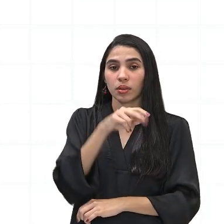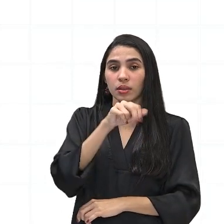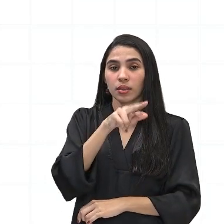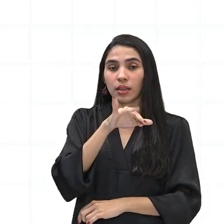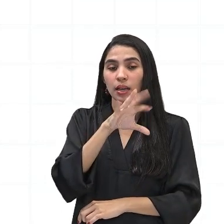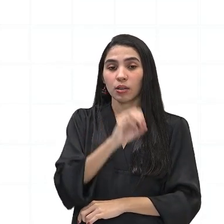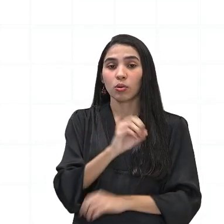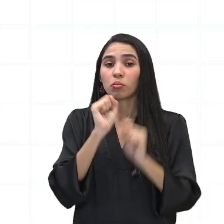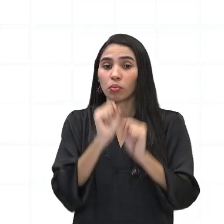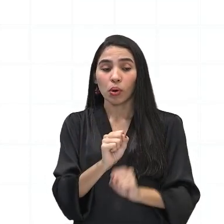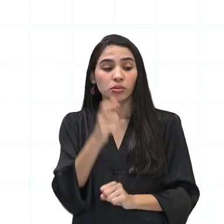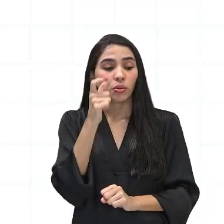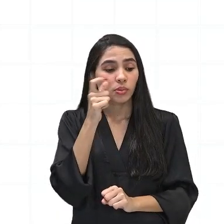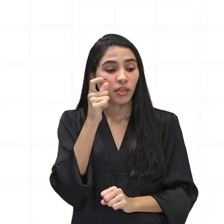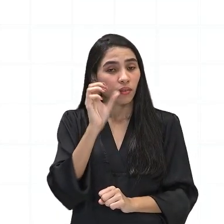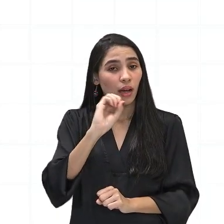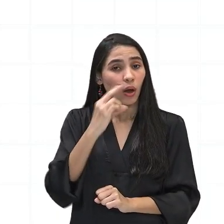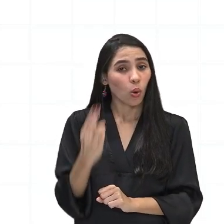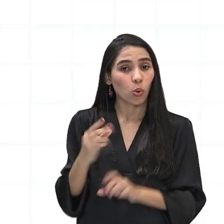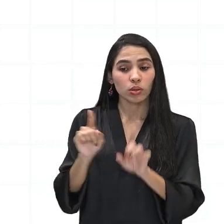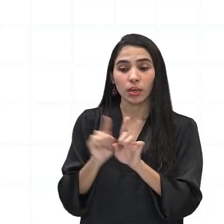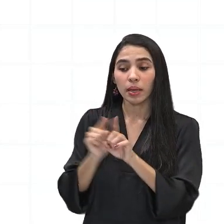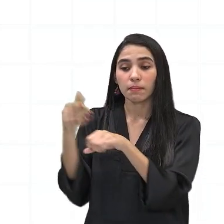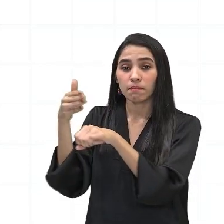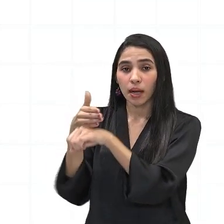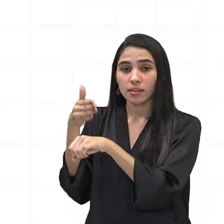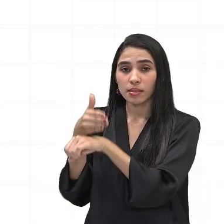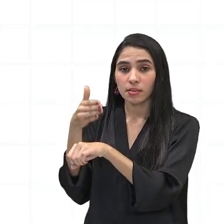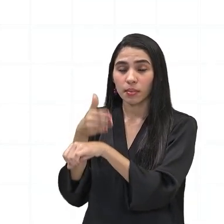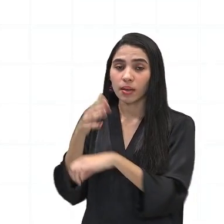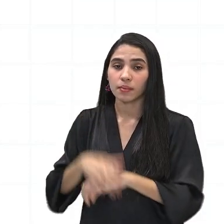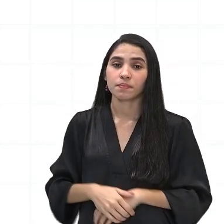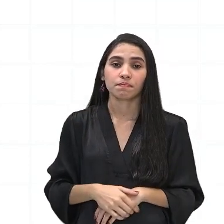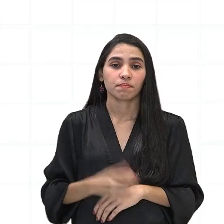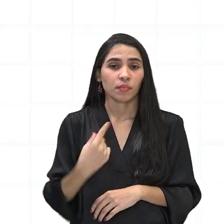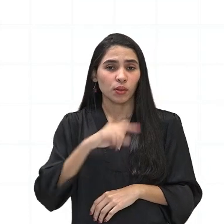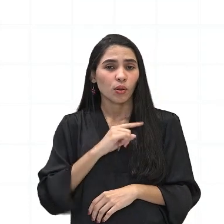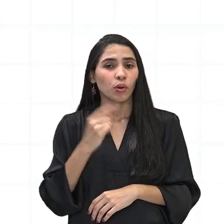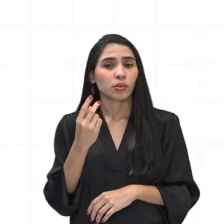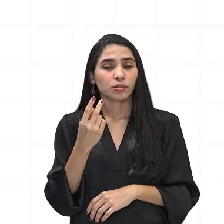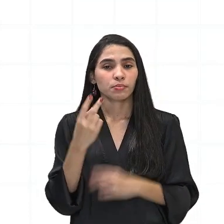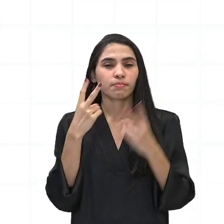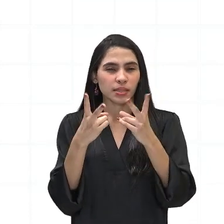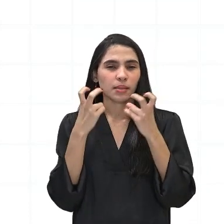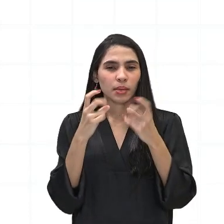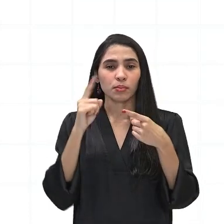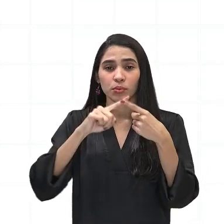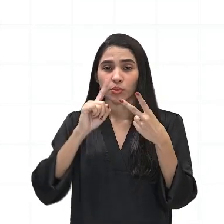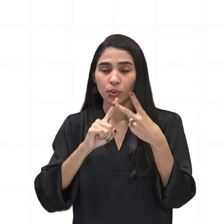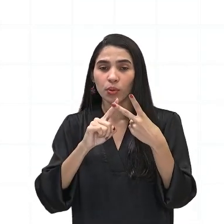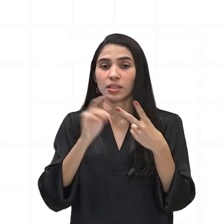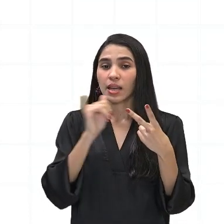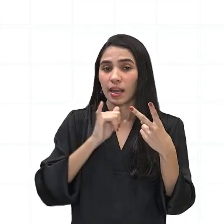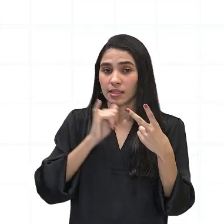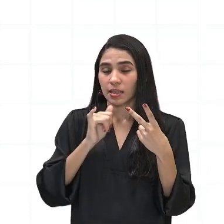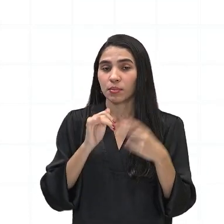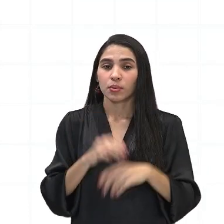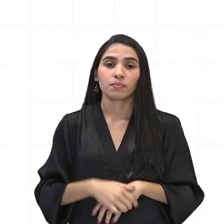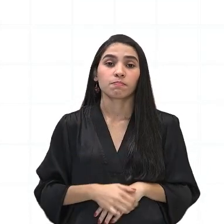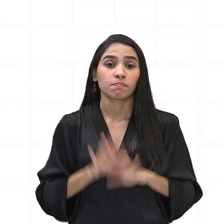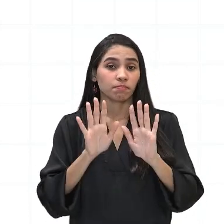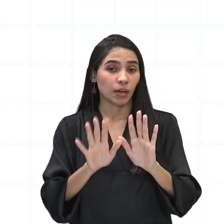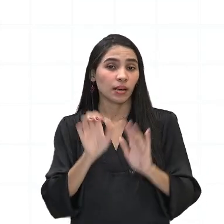como essa, comum, corriqueira, de andar por um ambiente verde, um jardim, e observar uma flor tão